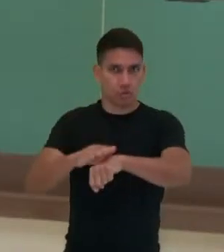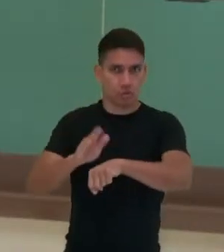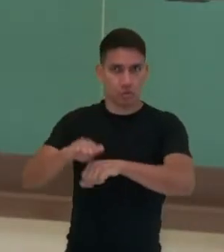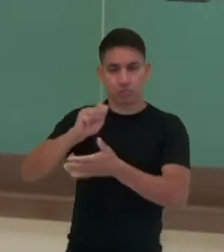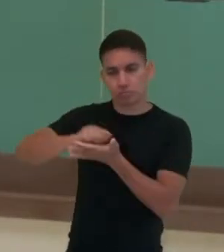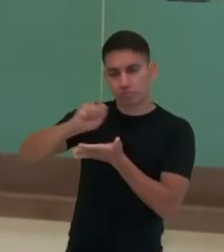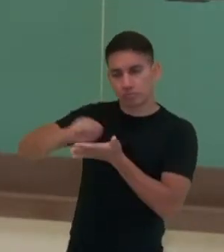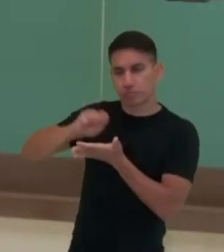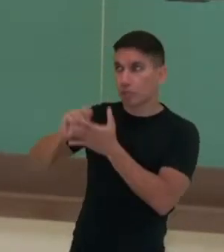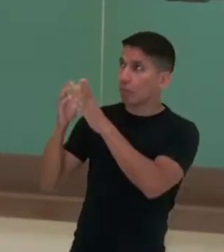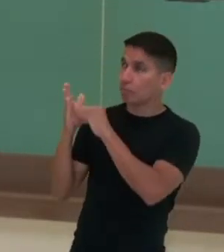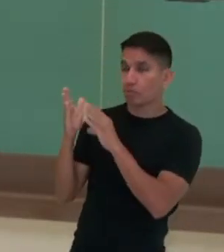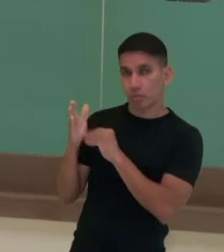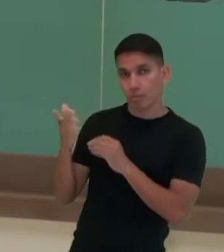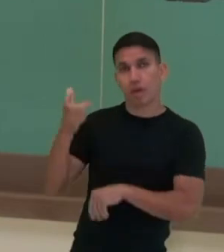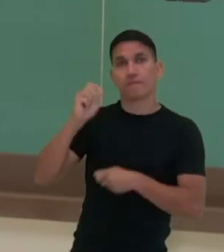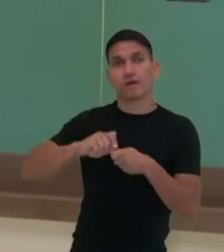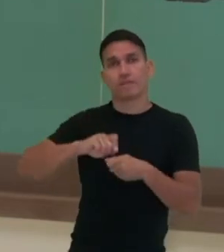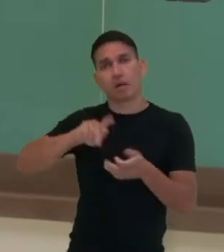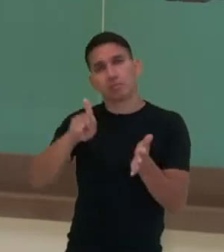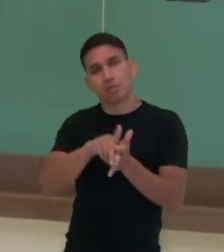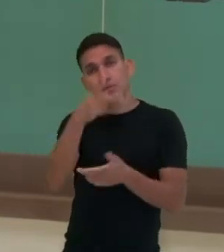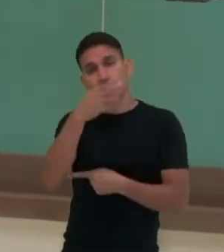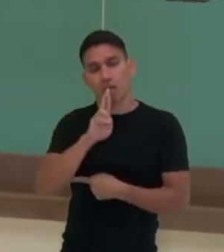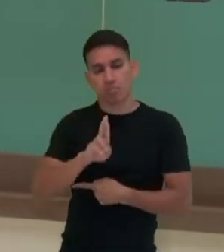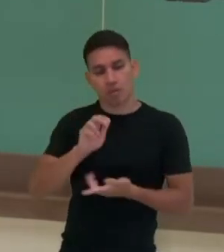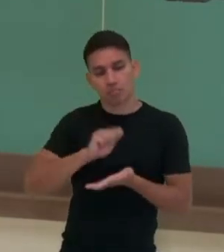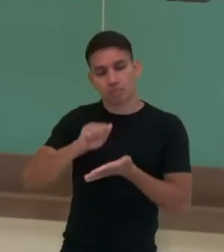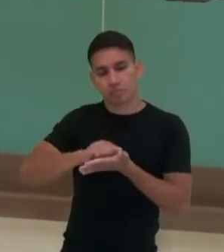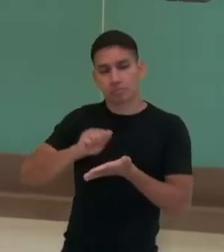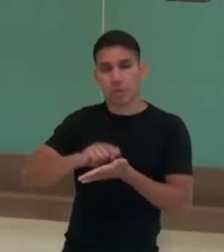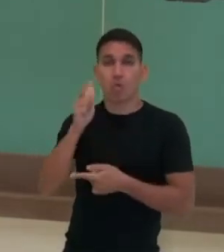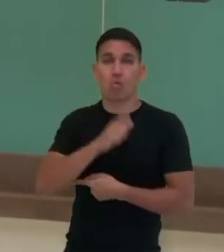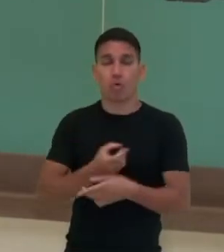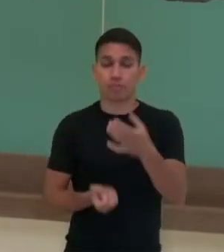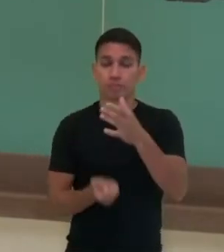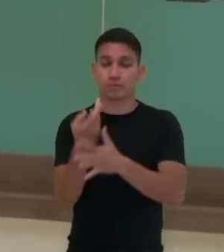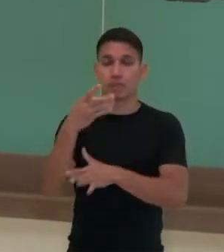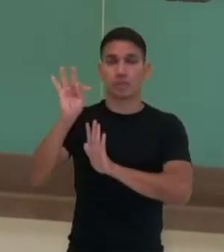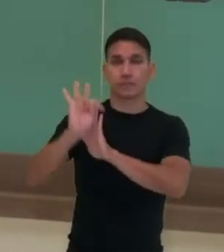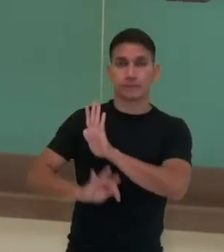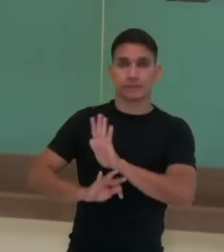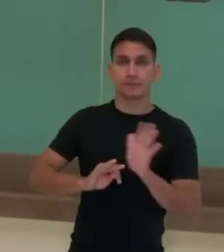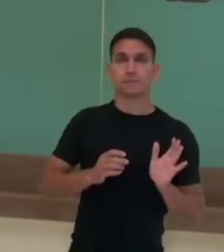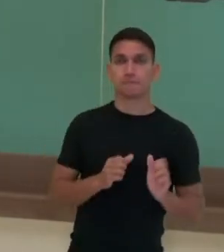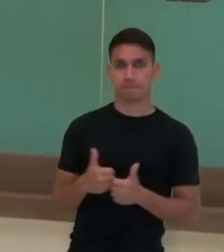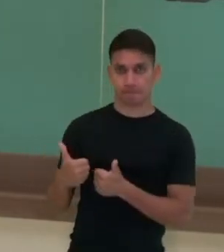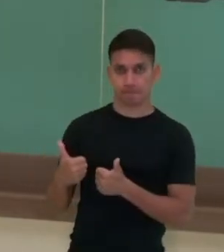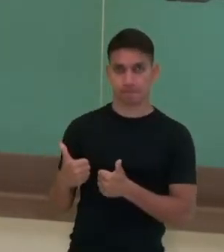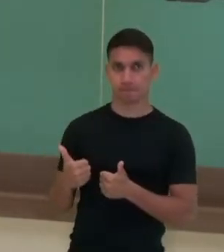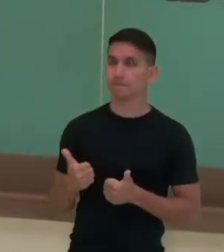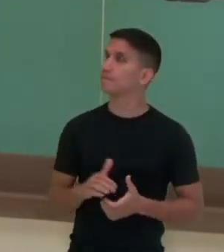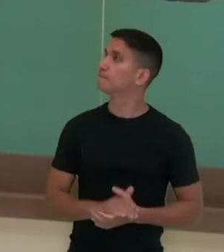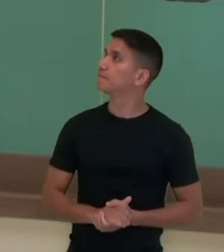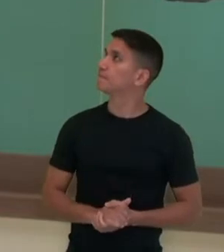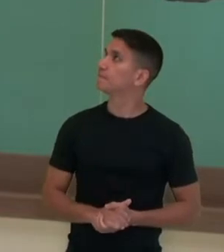suas anotações para, então, conseguir fazer aí a sua produção.